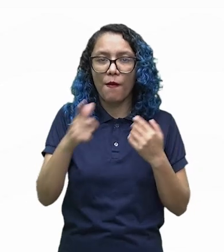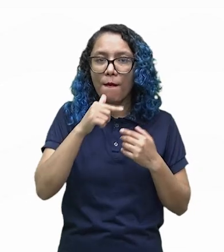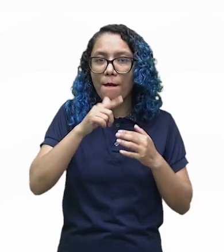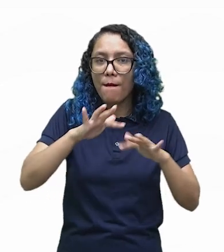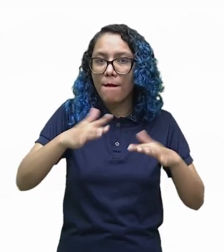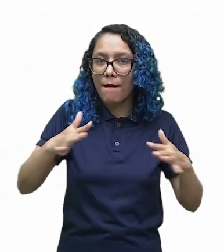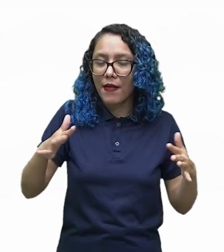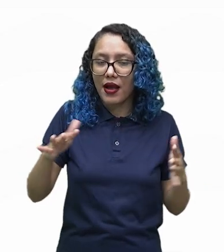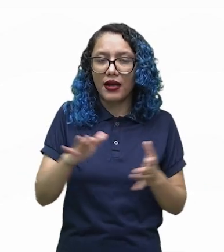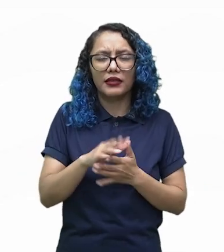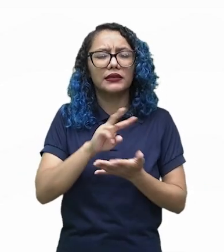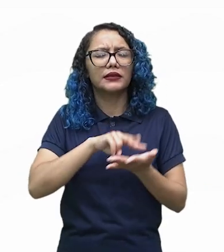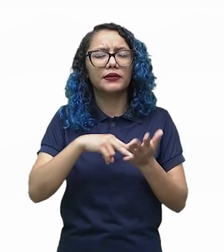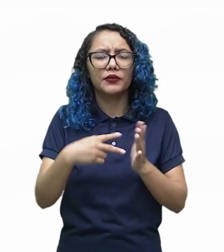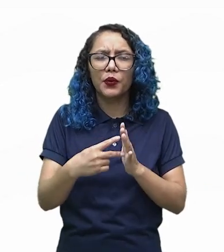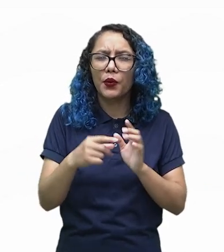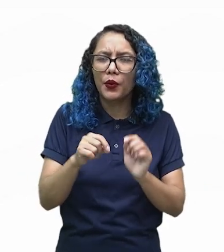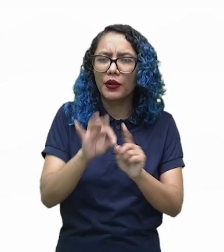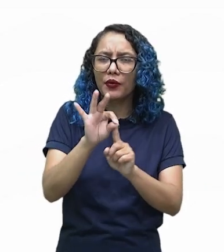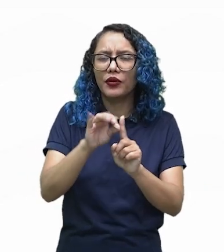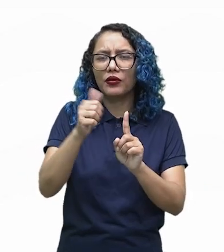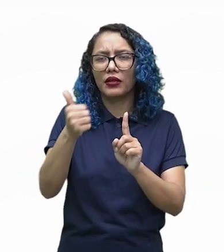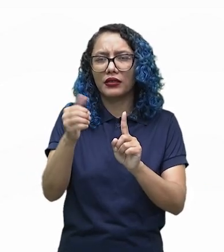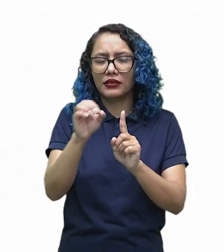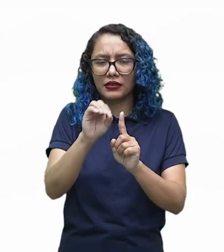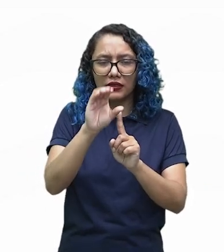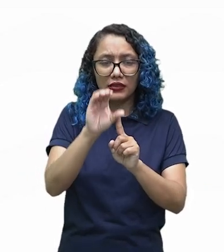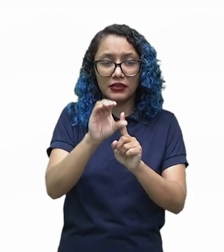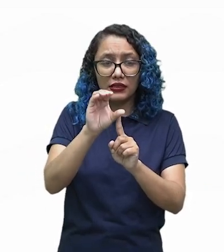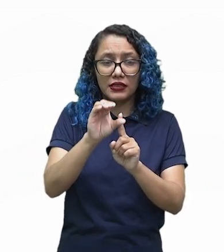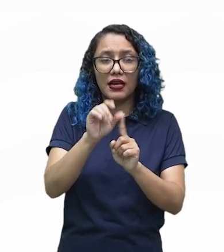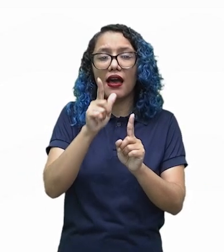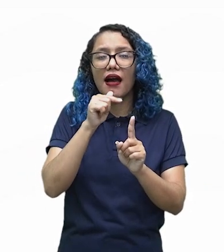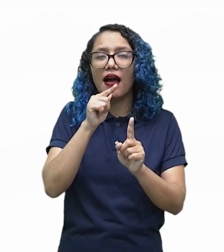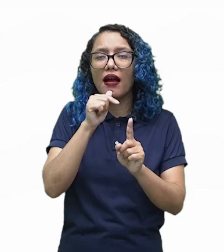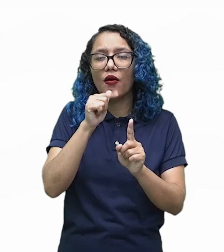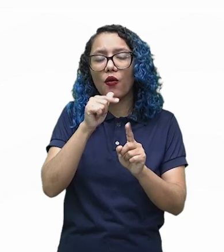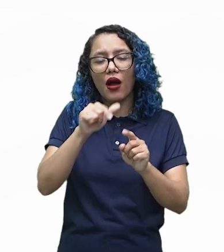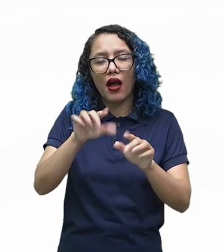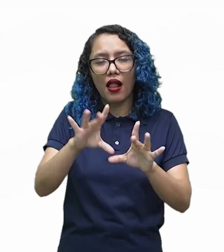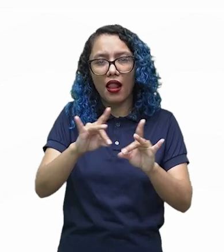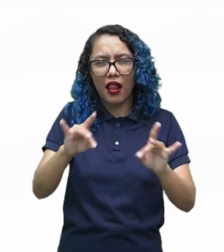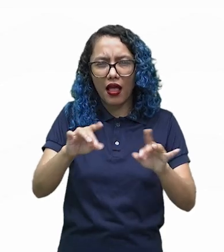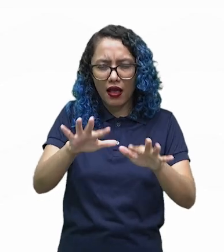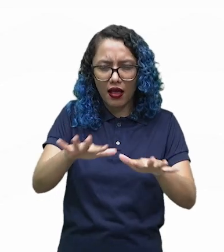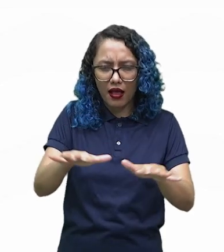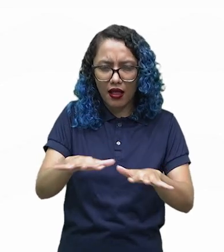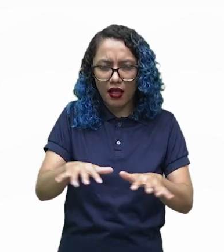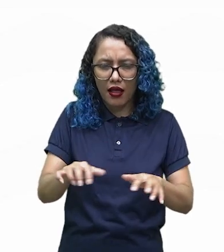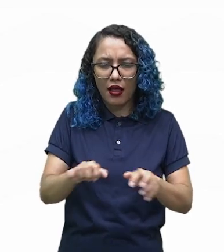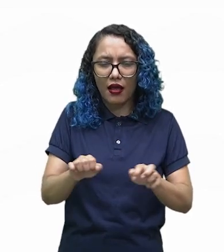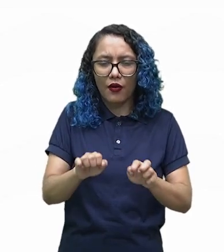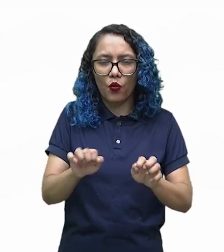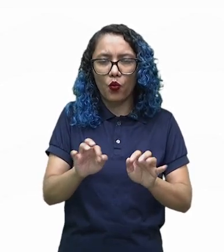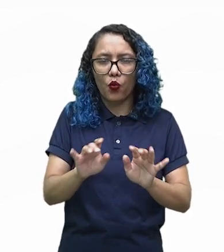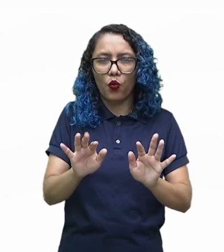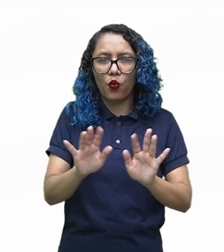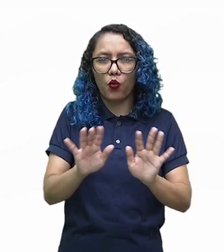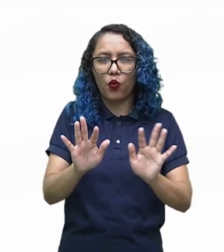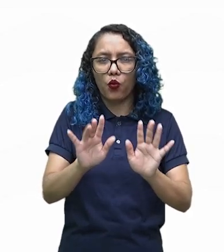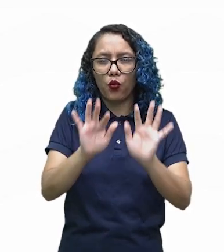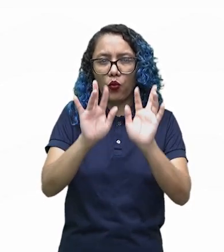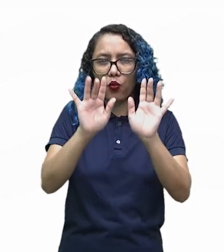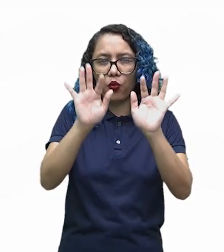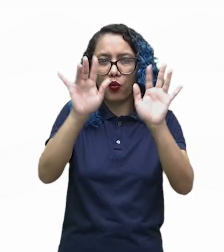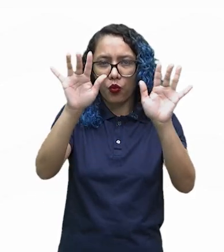que a 100 graus, a água líquida começa a vaporizar, ou seja, começa a se